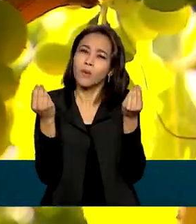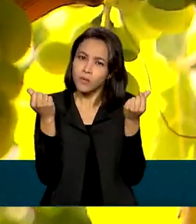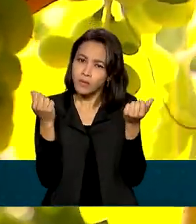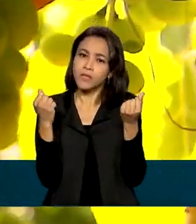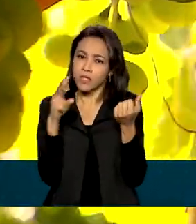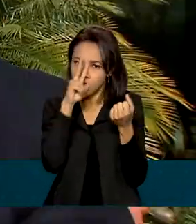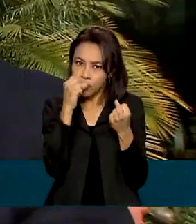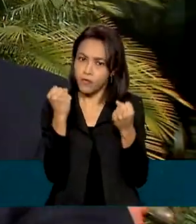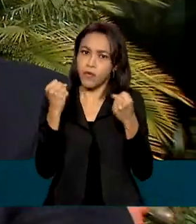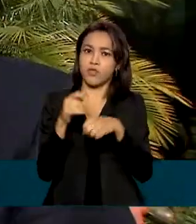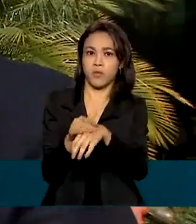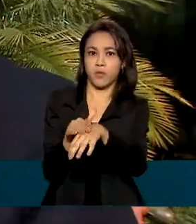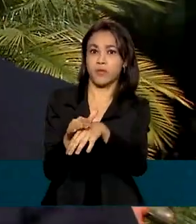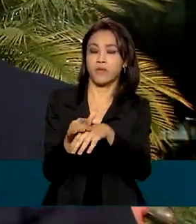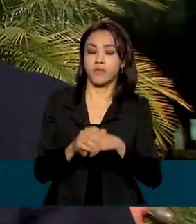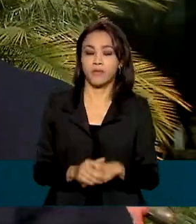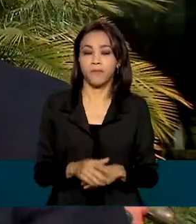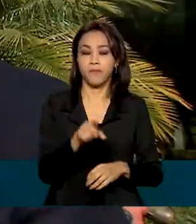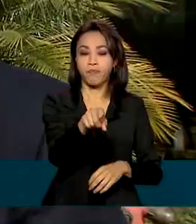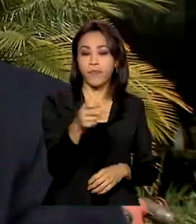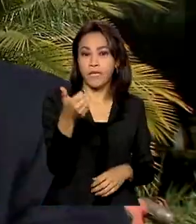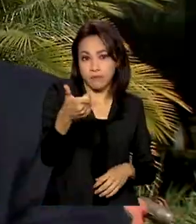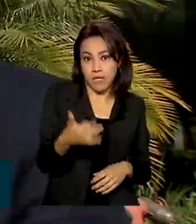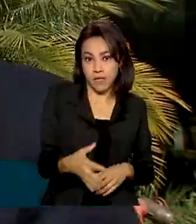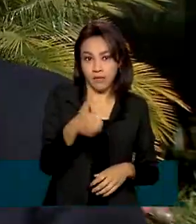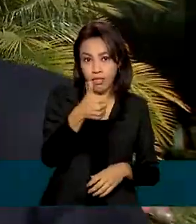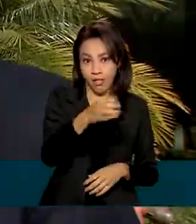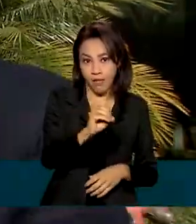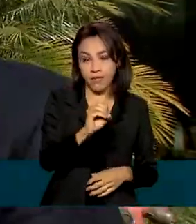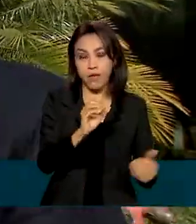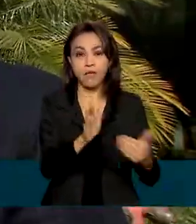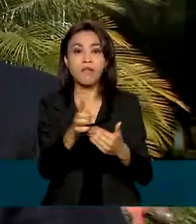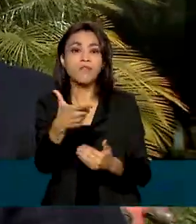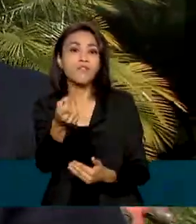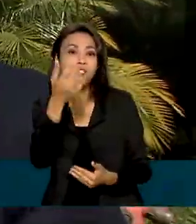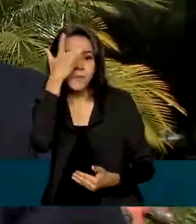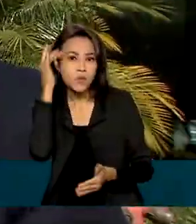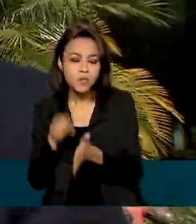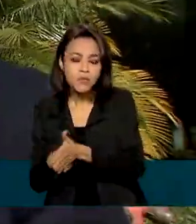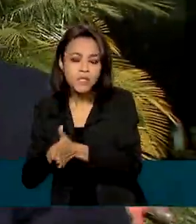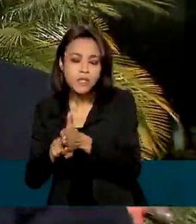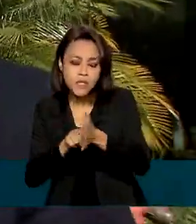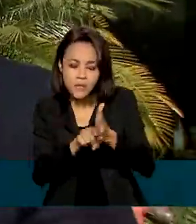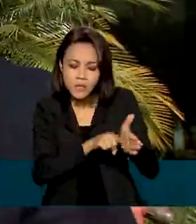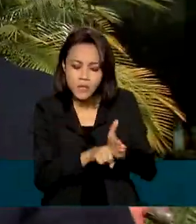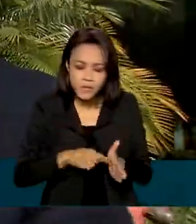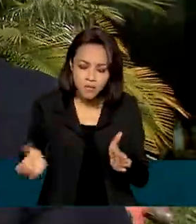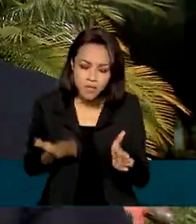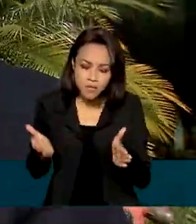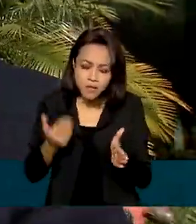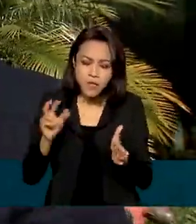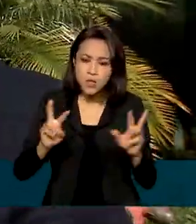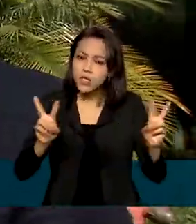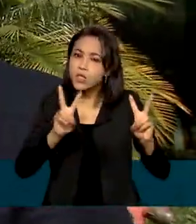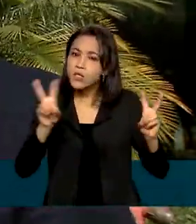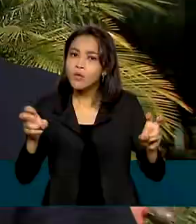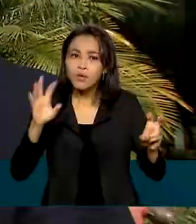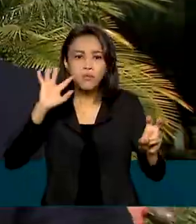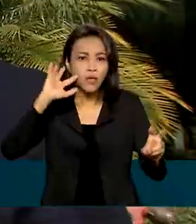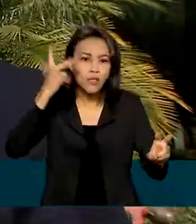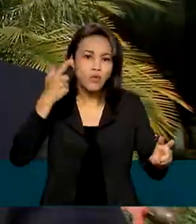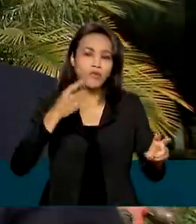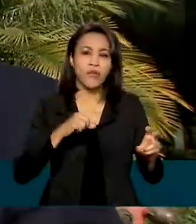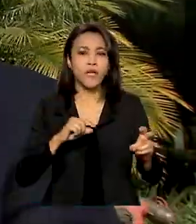resistência a doenças entre 10 e 20 pesquisadores com corpo técnico desenvolvendo pesquisas soluções de inovação